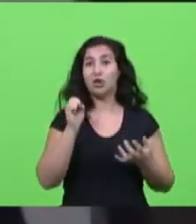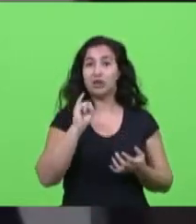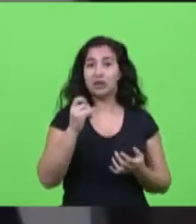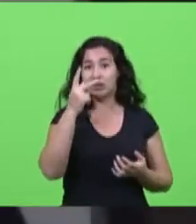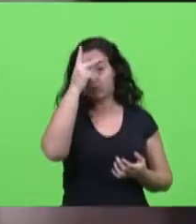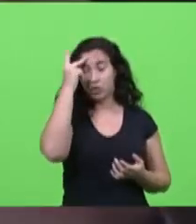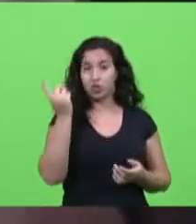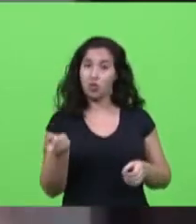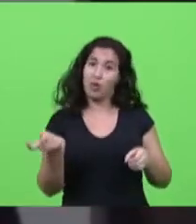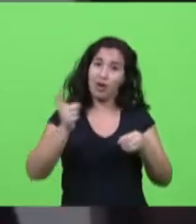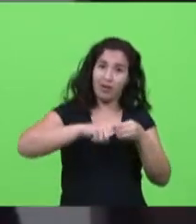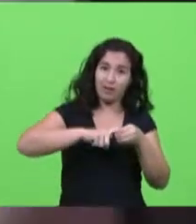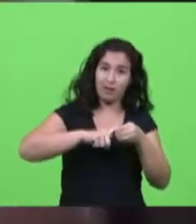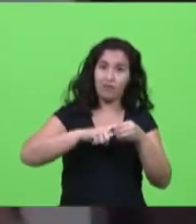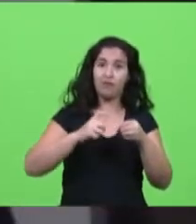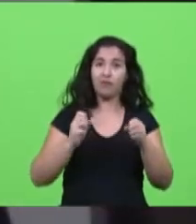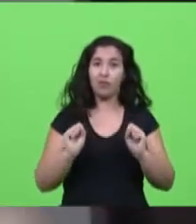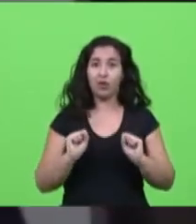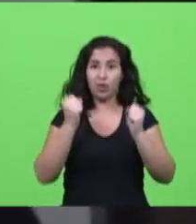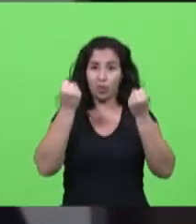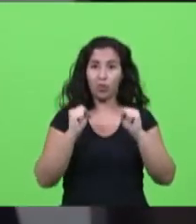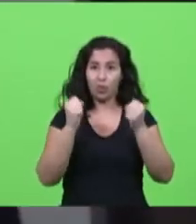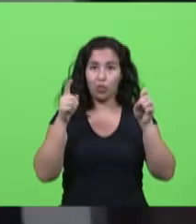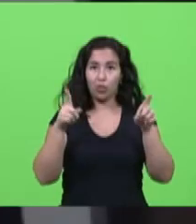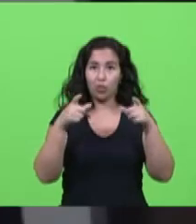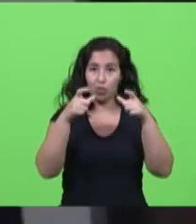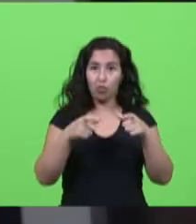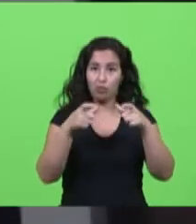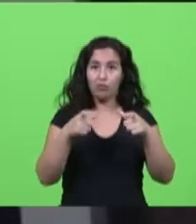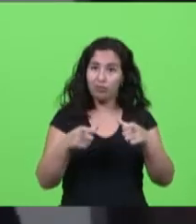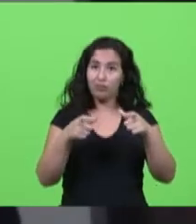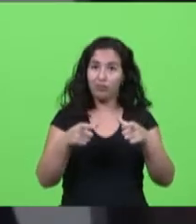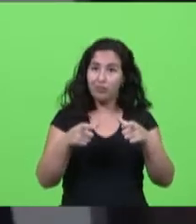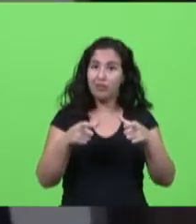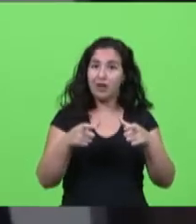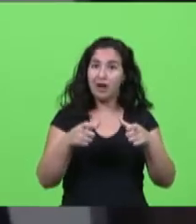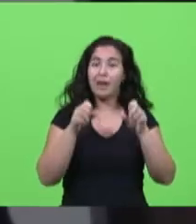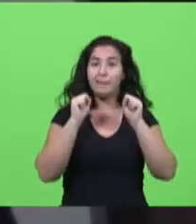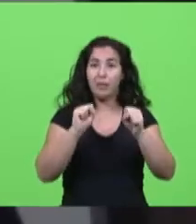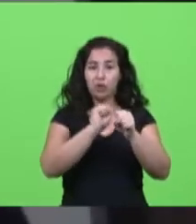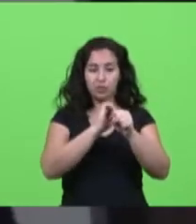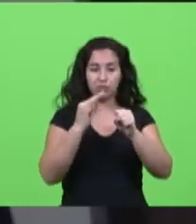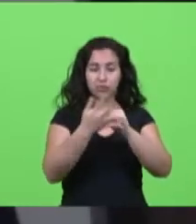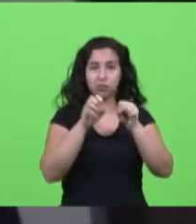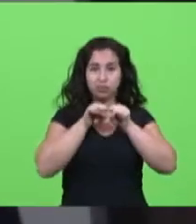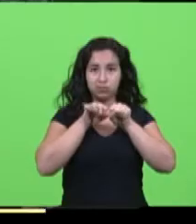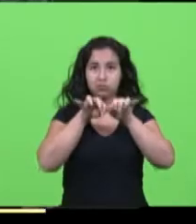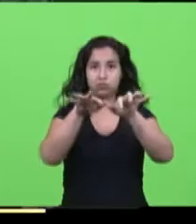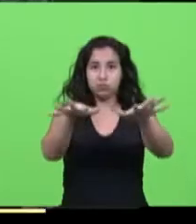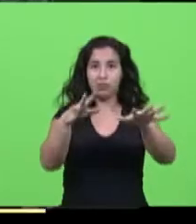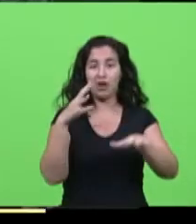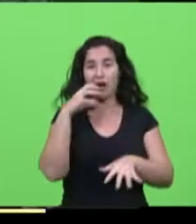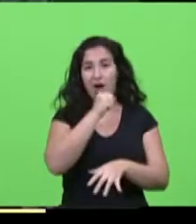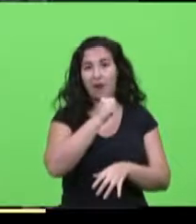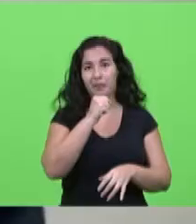mais problema, mais morte, mais gente sofrendo. Era isso, senhor presidente. Muito obrigado. Muito